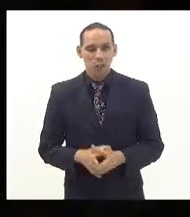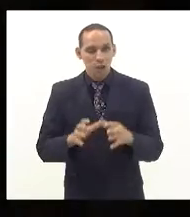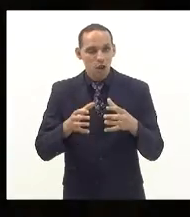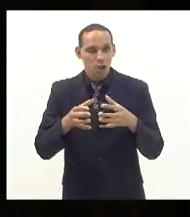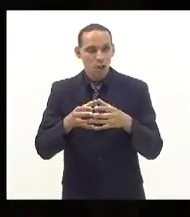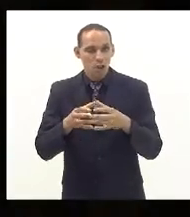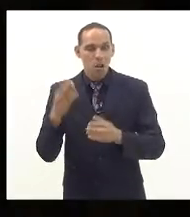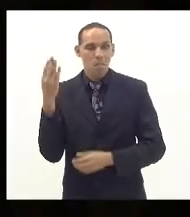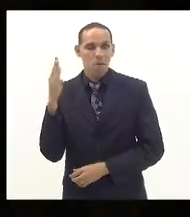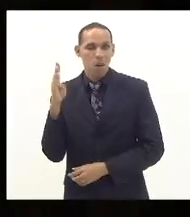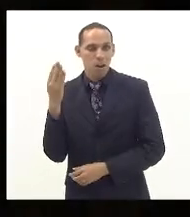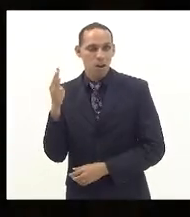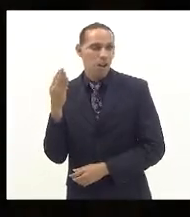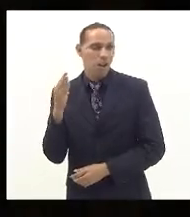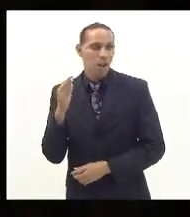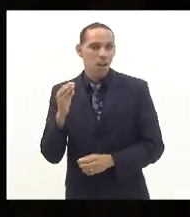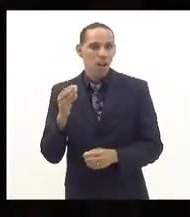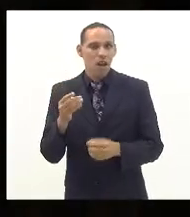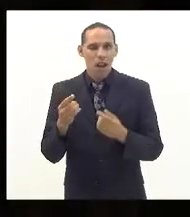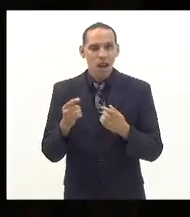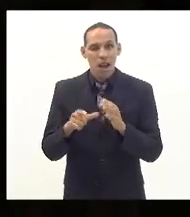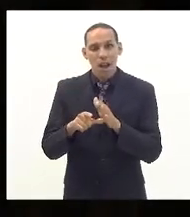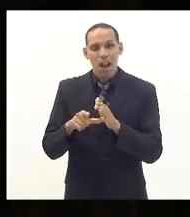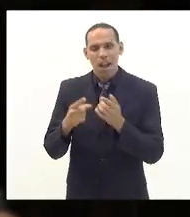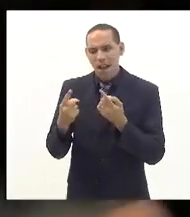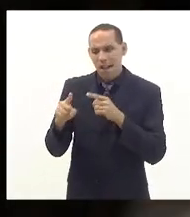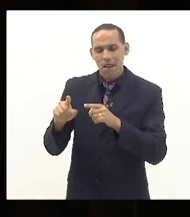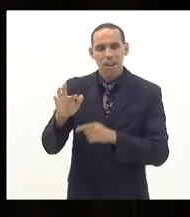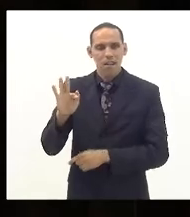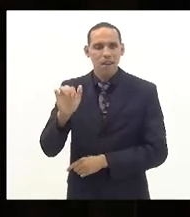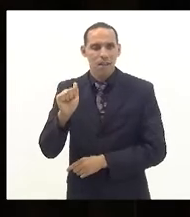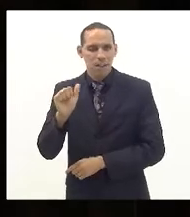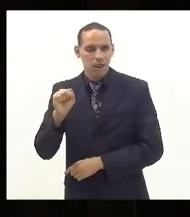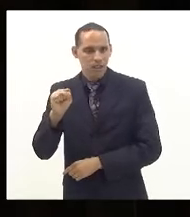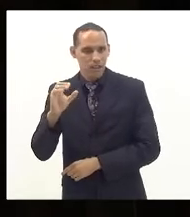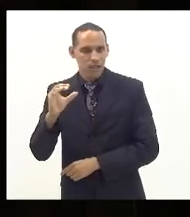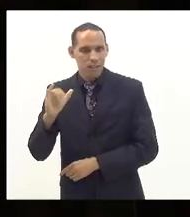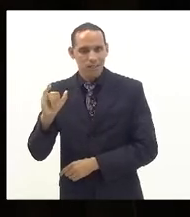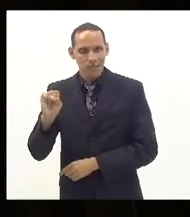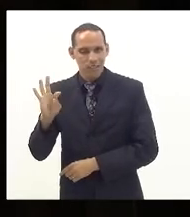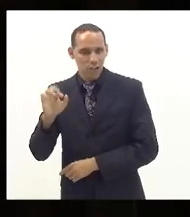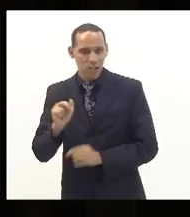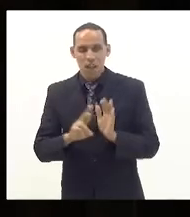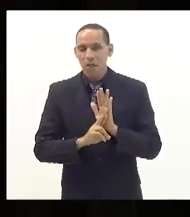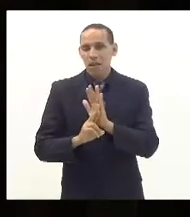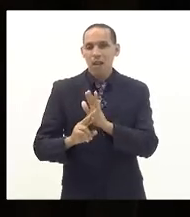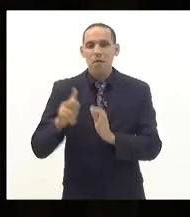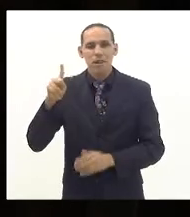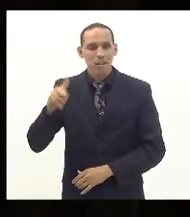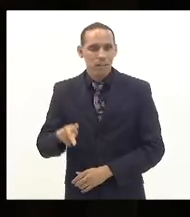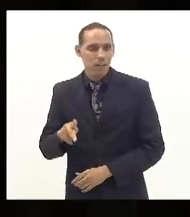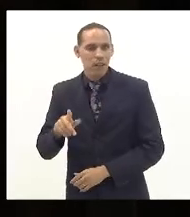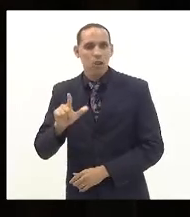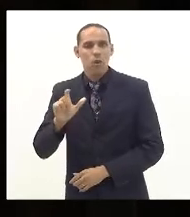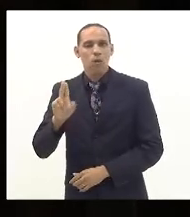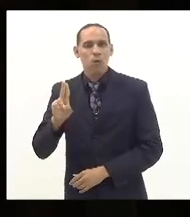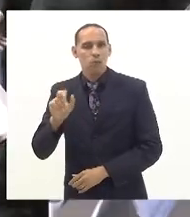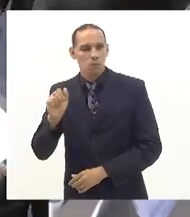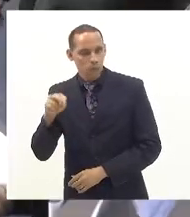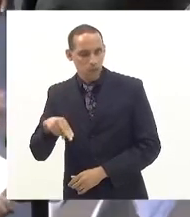Coletivo Botafogo Antifascista, representado pelo presidente Luan Toja de Mello.